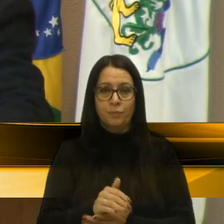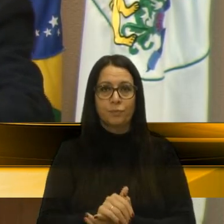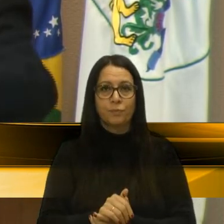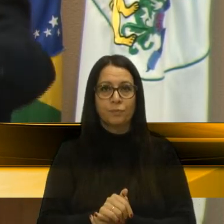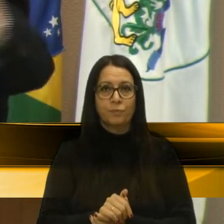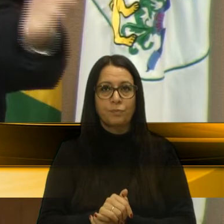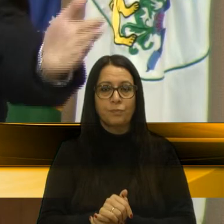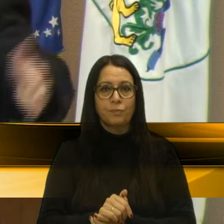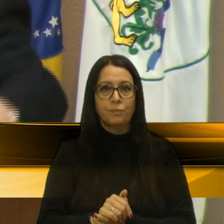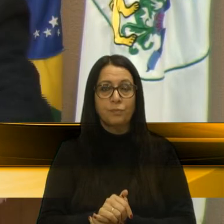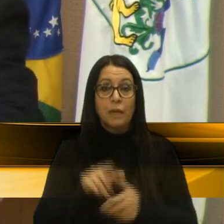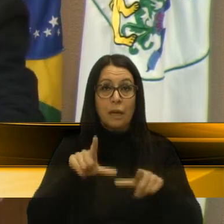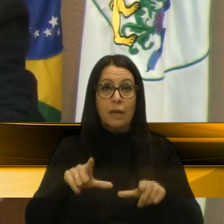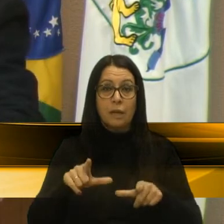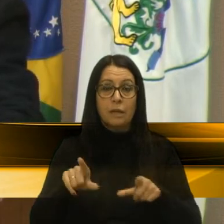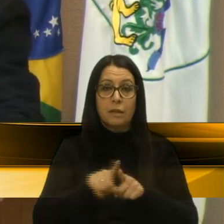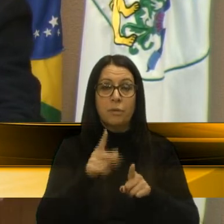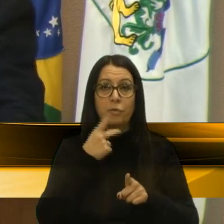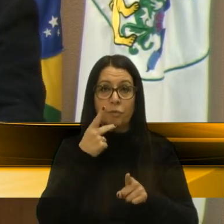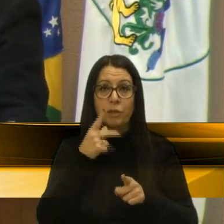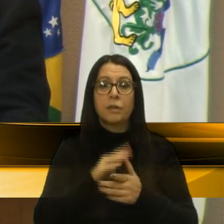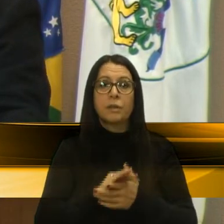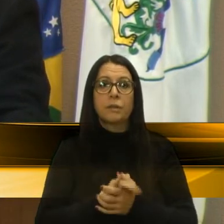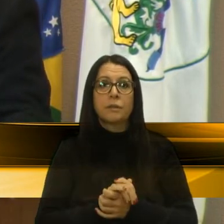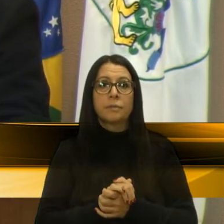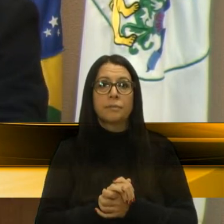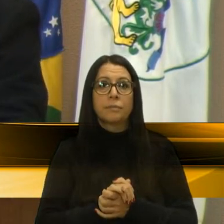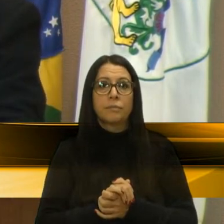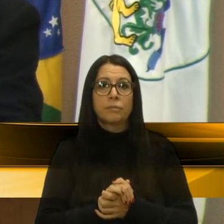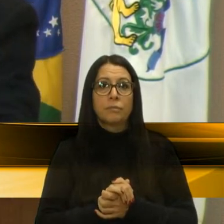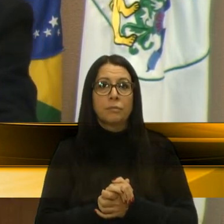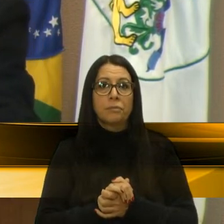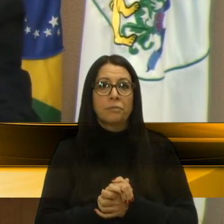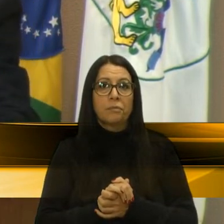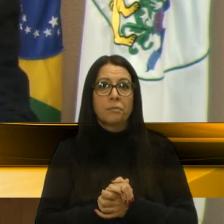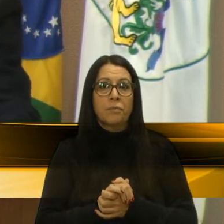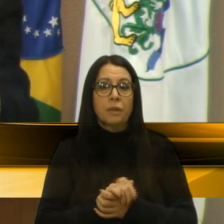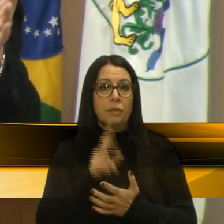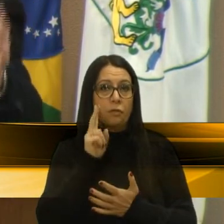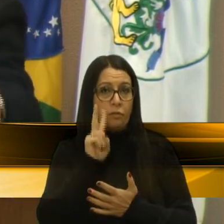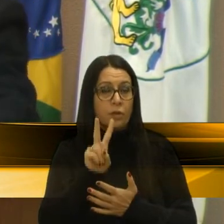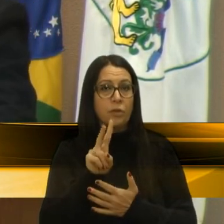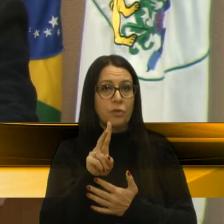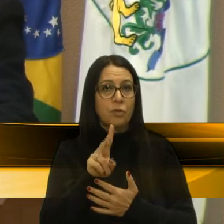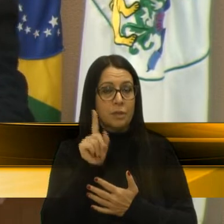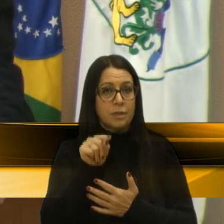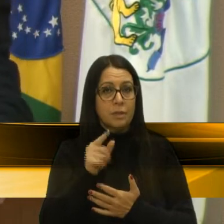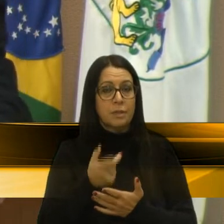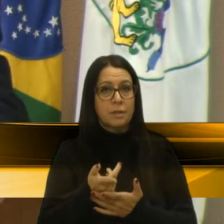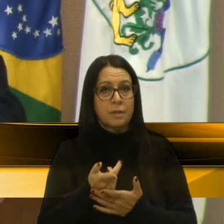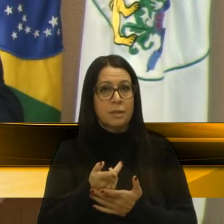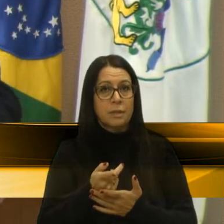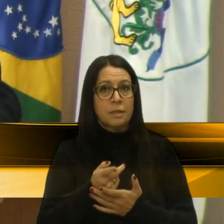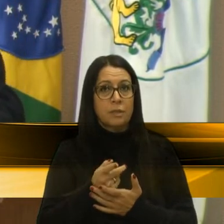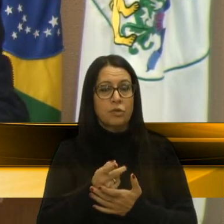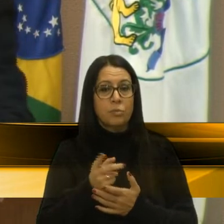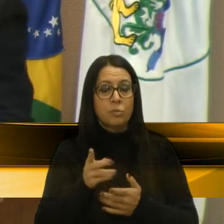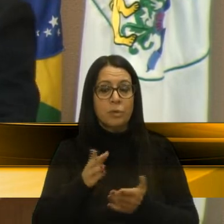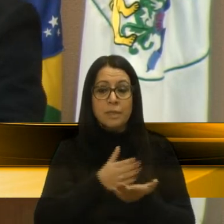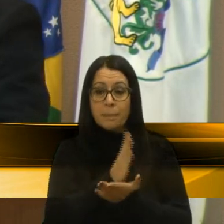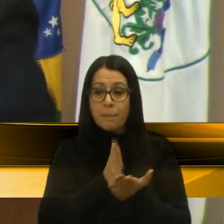Na Codeca, a vereadora Adiló legou todo esse sistema na área de saneamento, né? Na coleta do lixo, dos